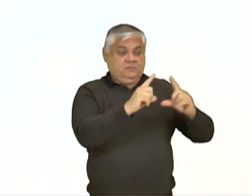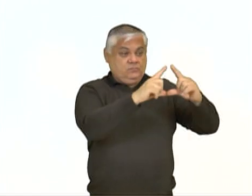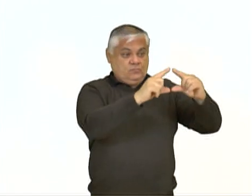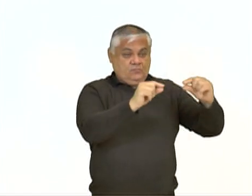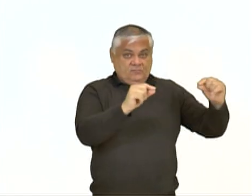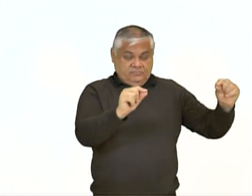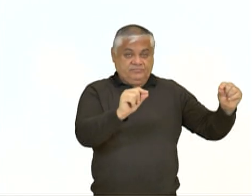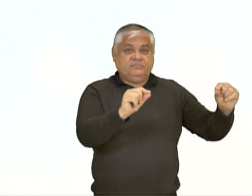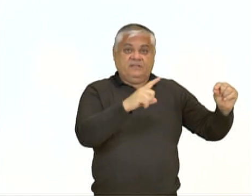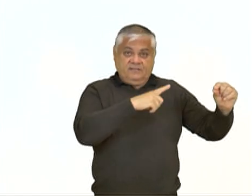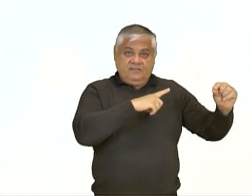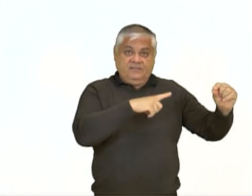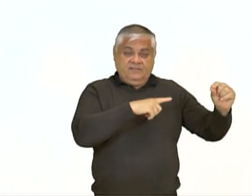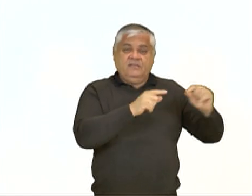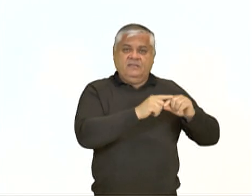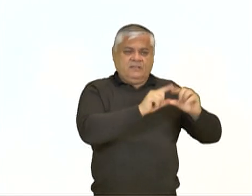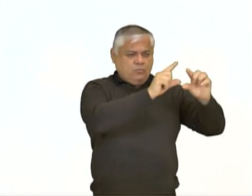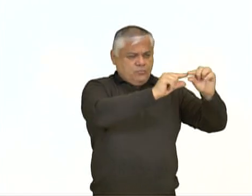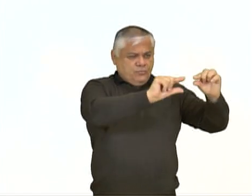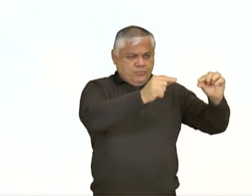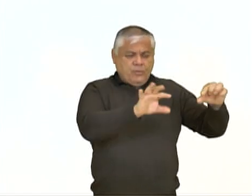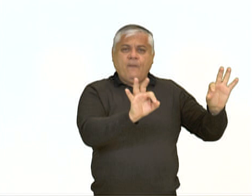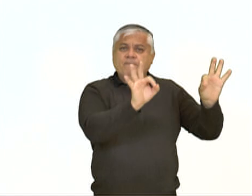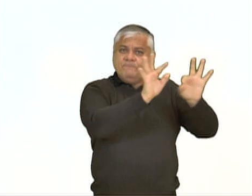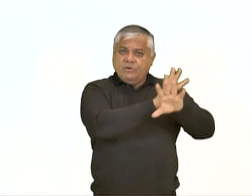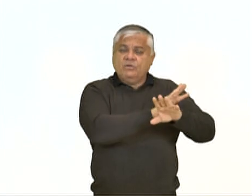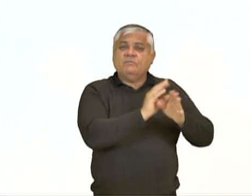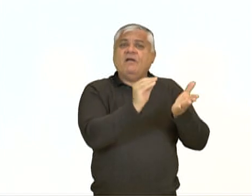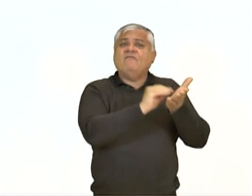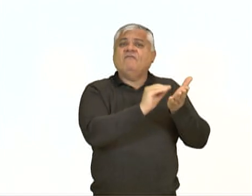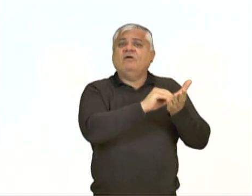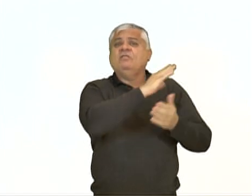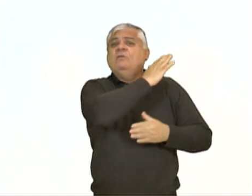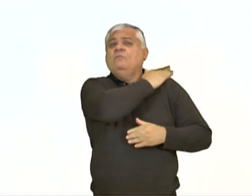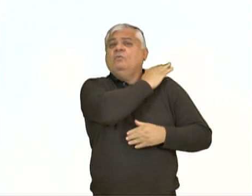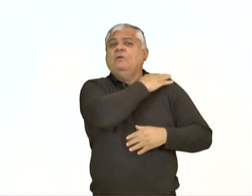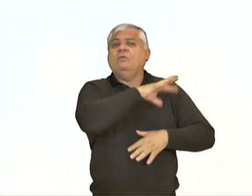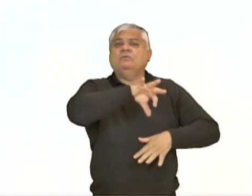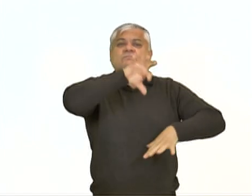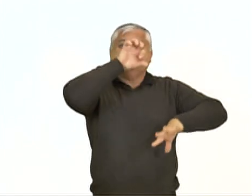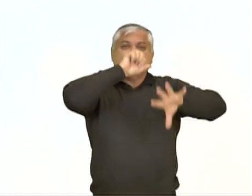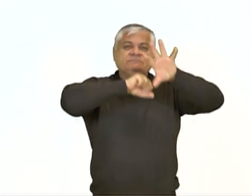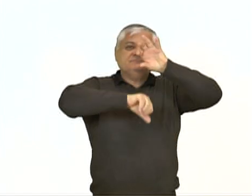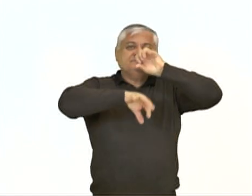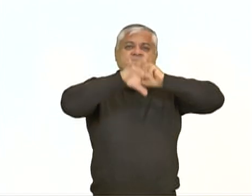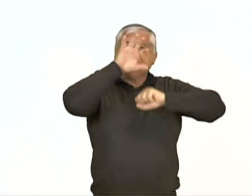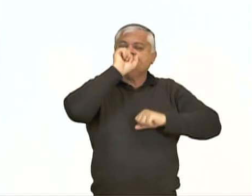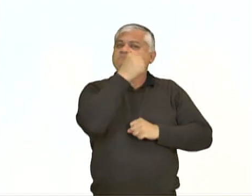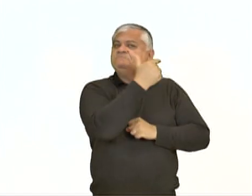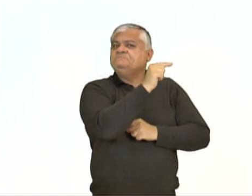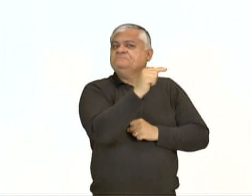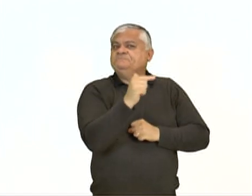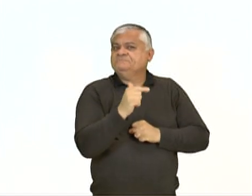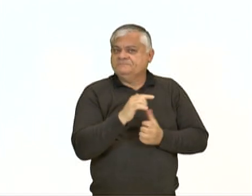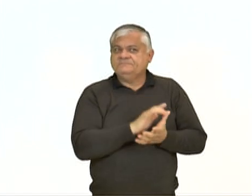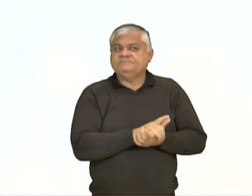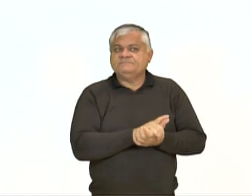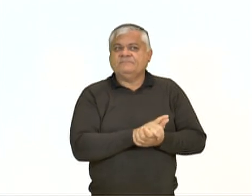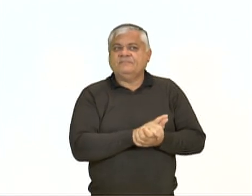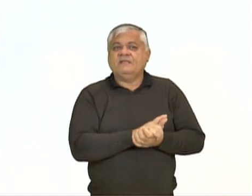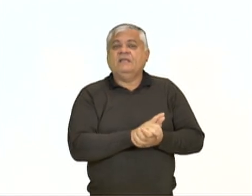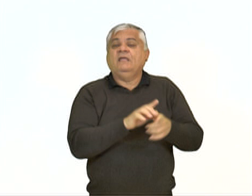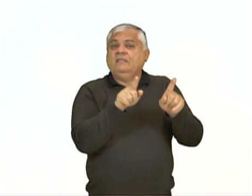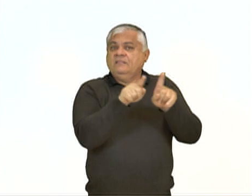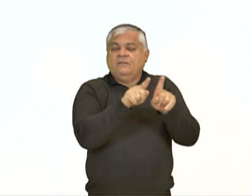ausentes e outros pouco ali especializados, né? No caso dos nematódeos, eles não possuem os pulmões. Eles